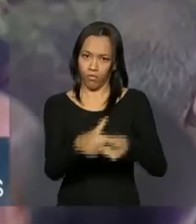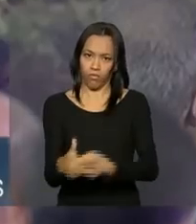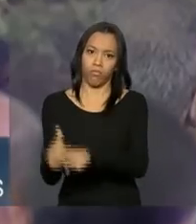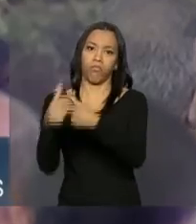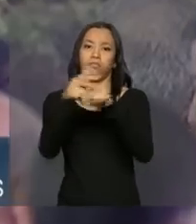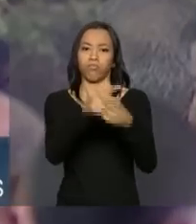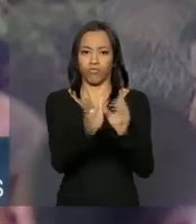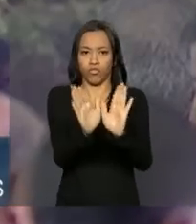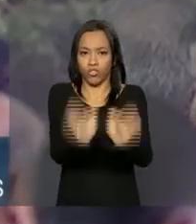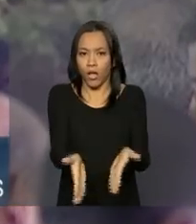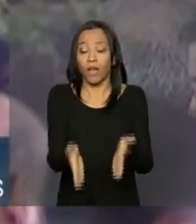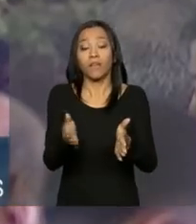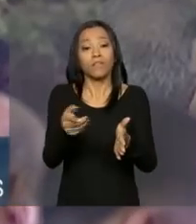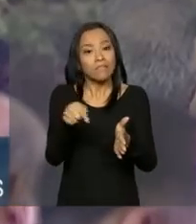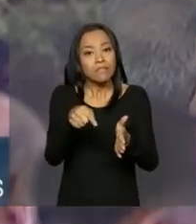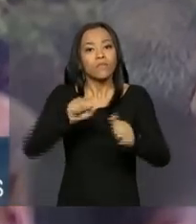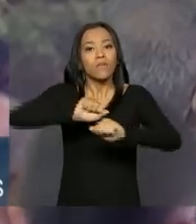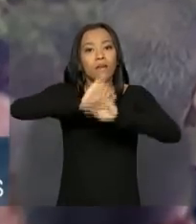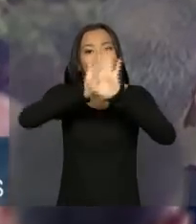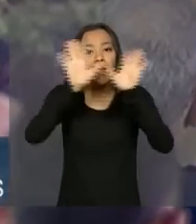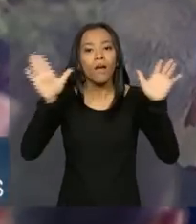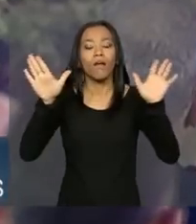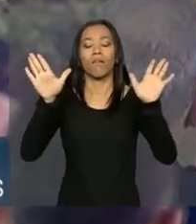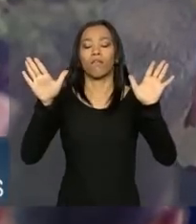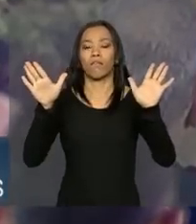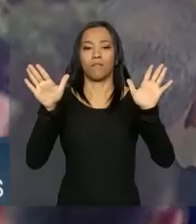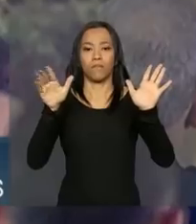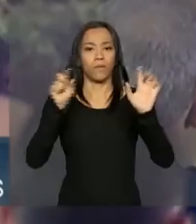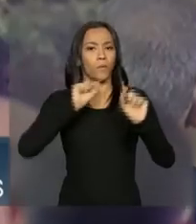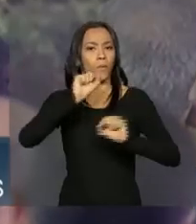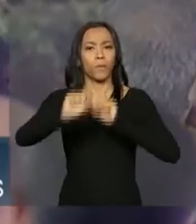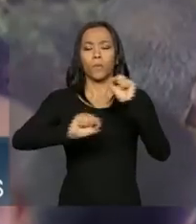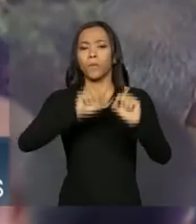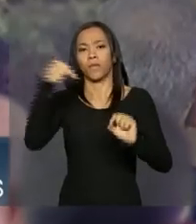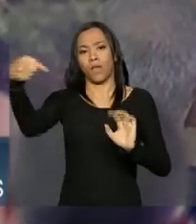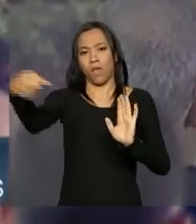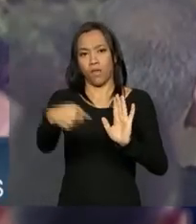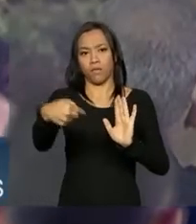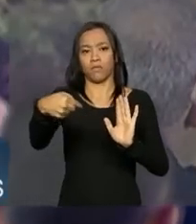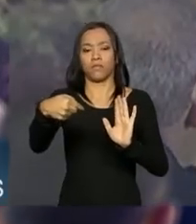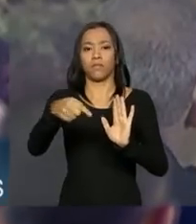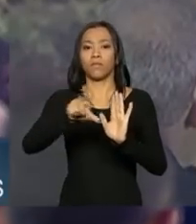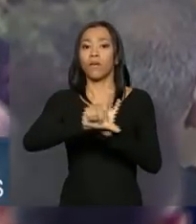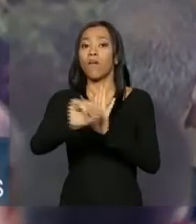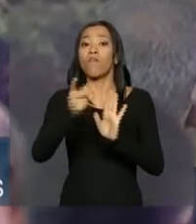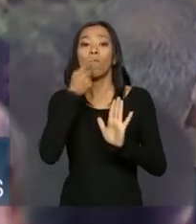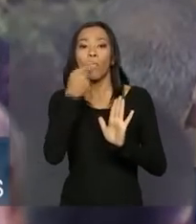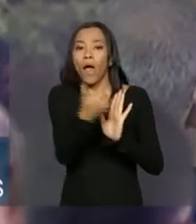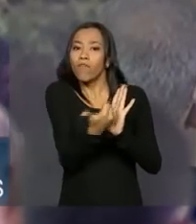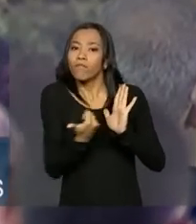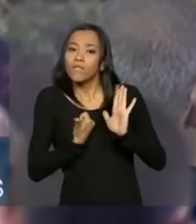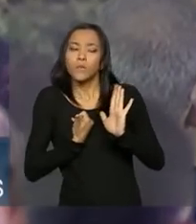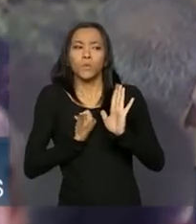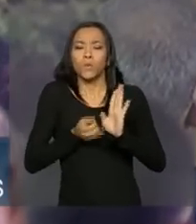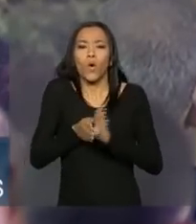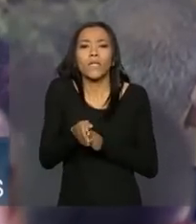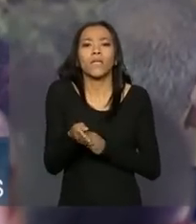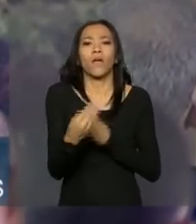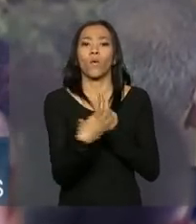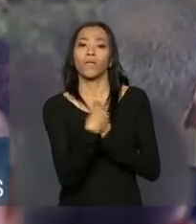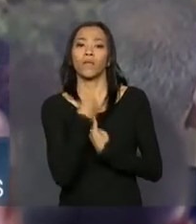de forma transparente e aberta, estabelece a direção, o norte,